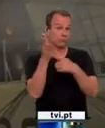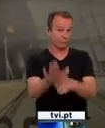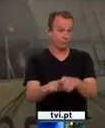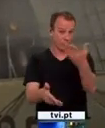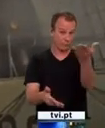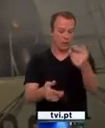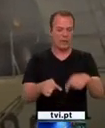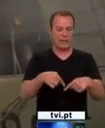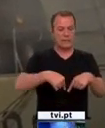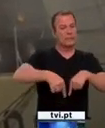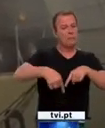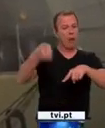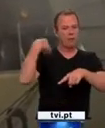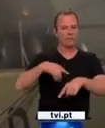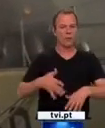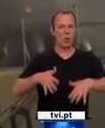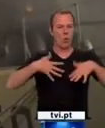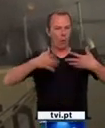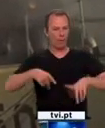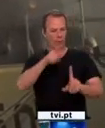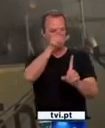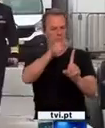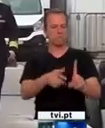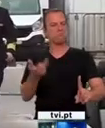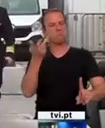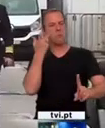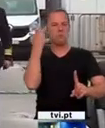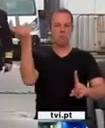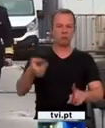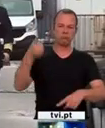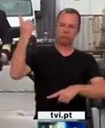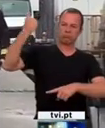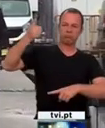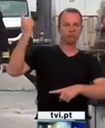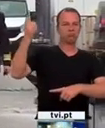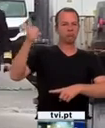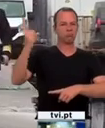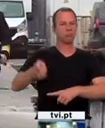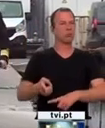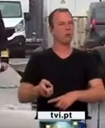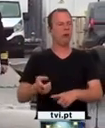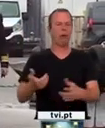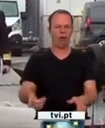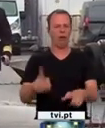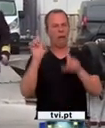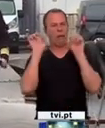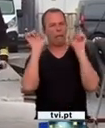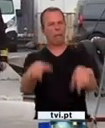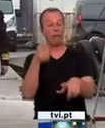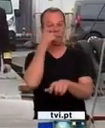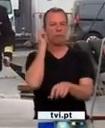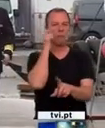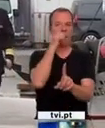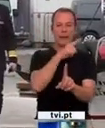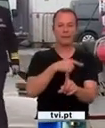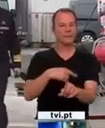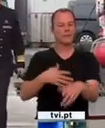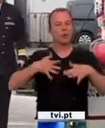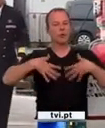semana vimos o almirante Gouveia e Melo, garboso e disciplinador, a dar uma reprimenda a quem não embarcou no